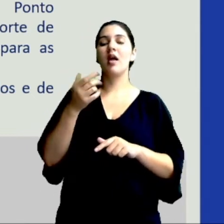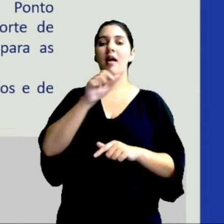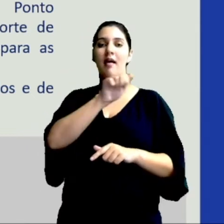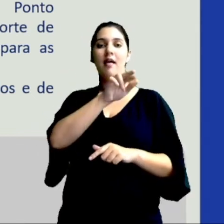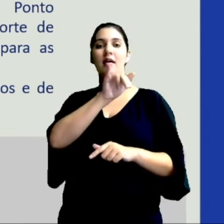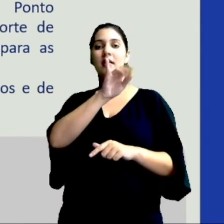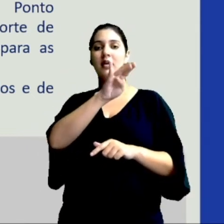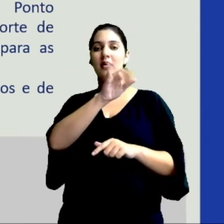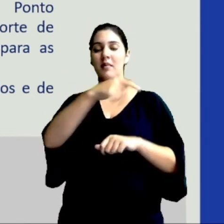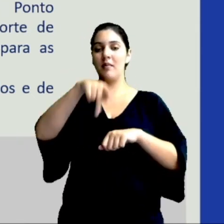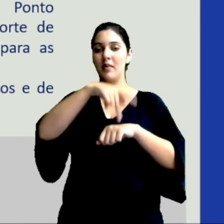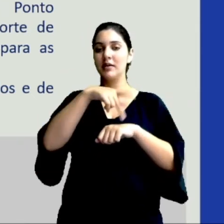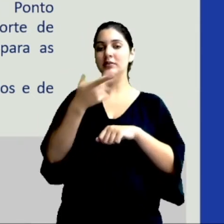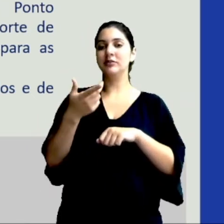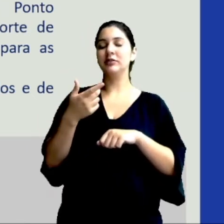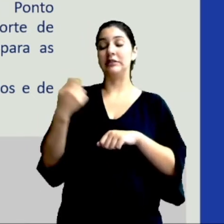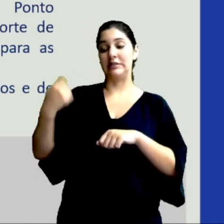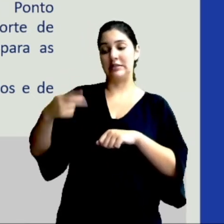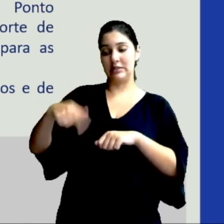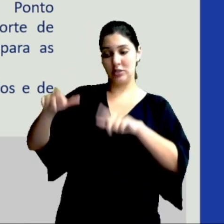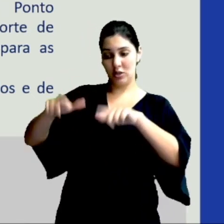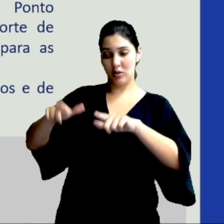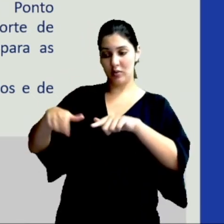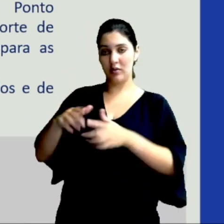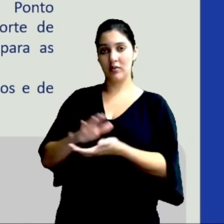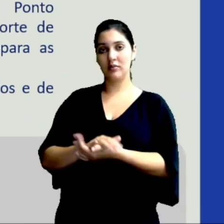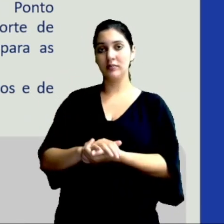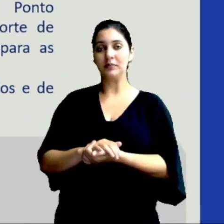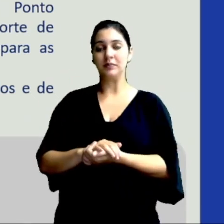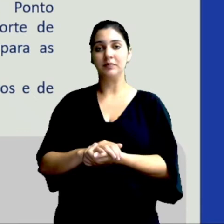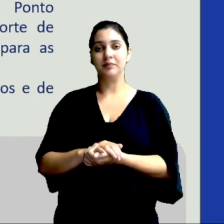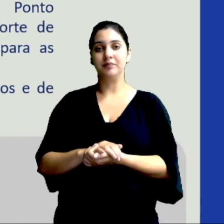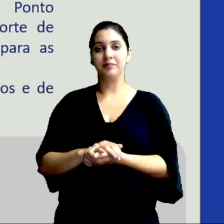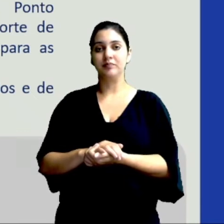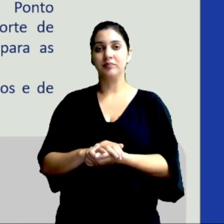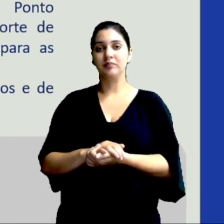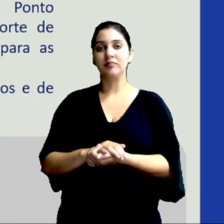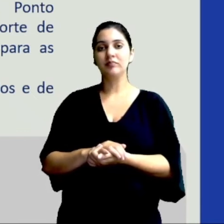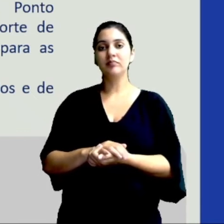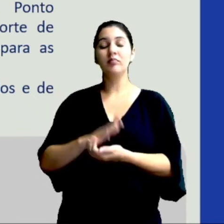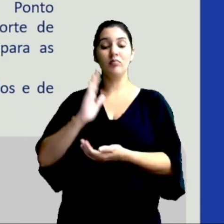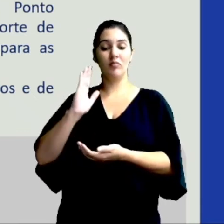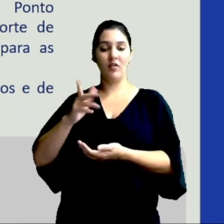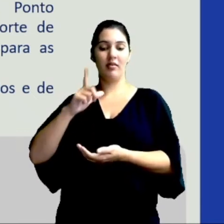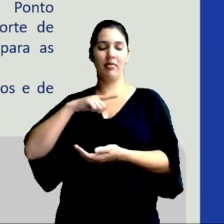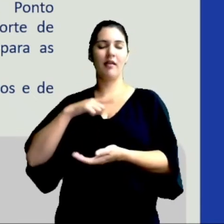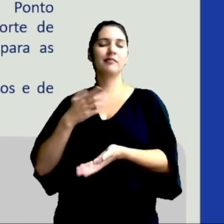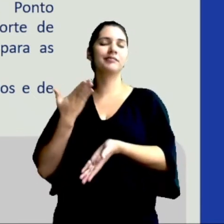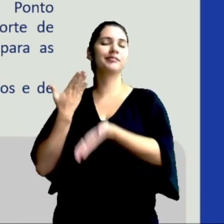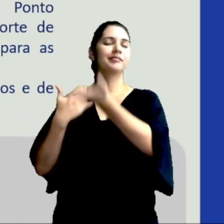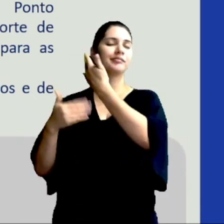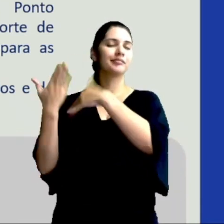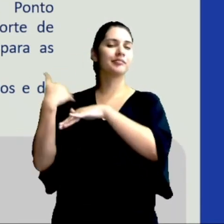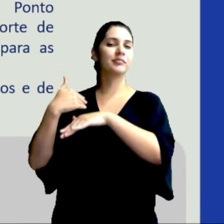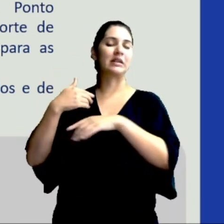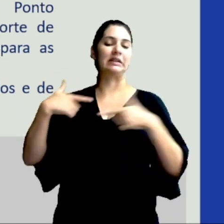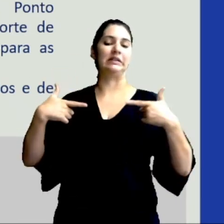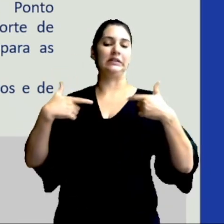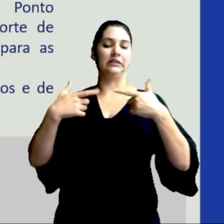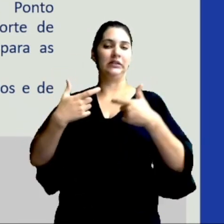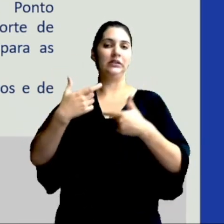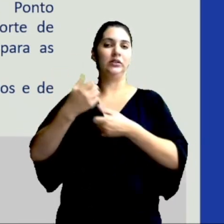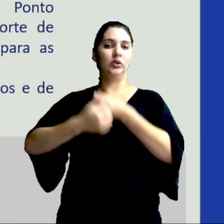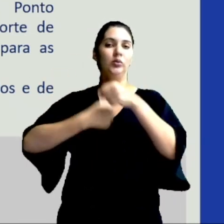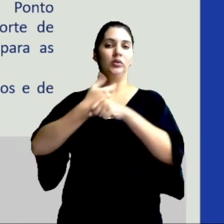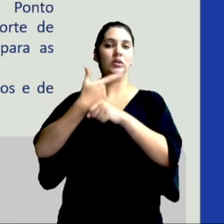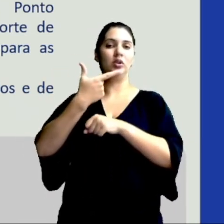Então vamos ter ali, essa região, ela já foi palco de guerra nos inícios dos anos 90, justamente por